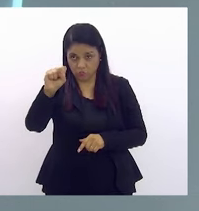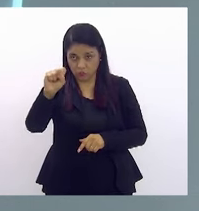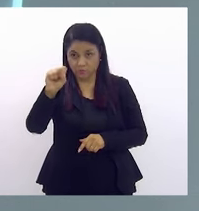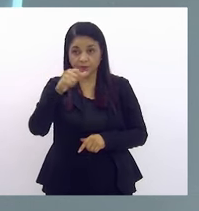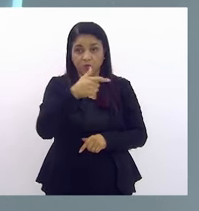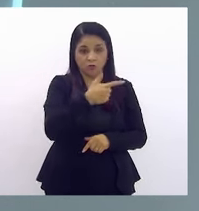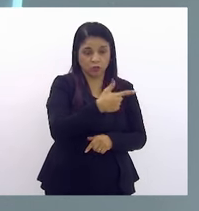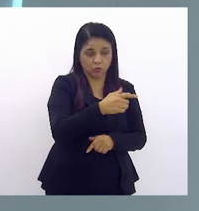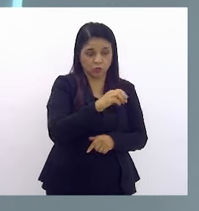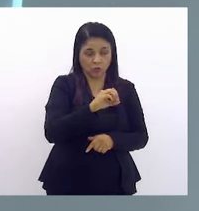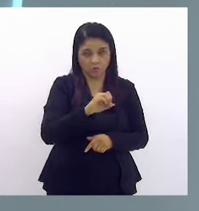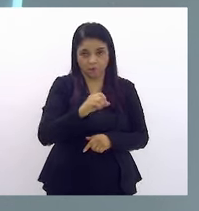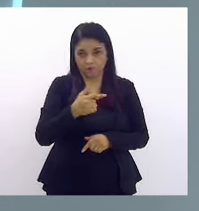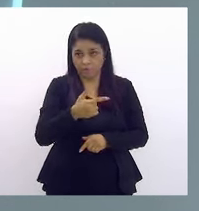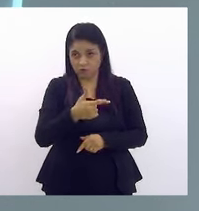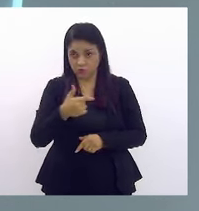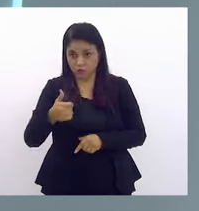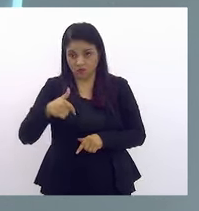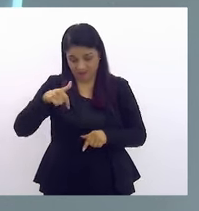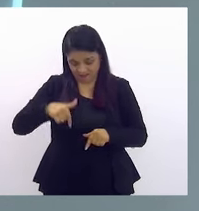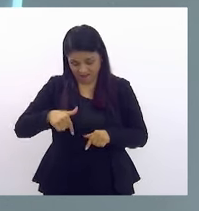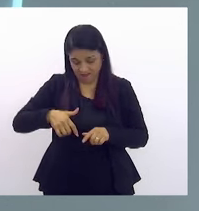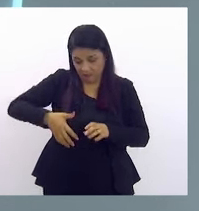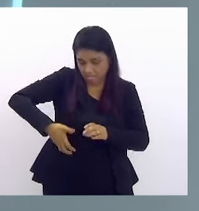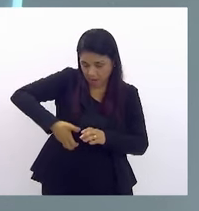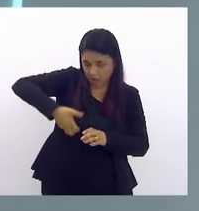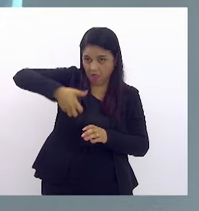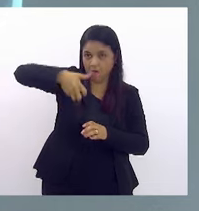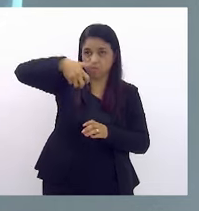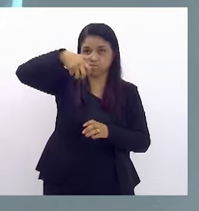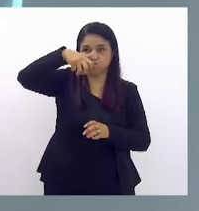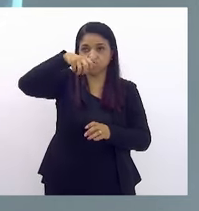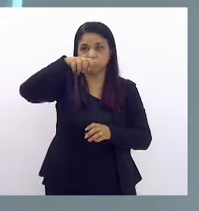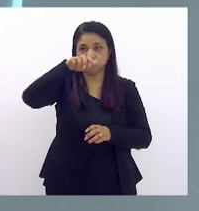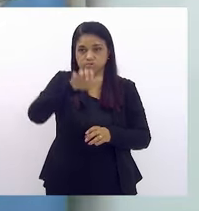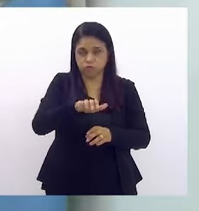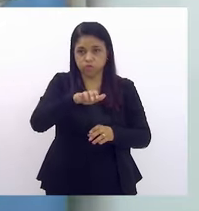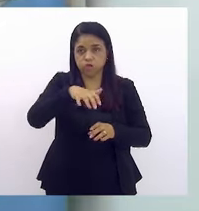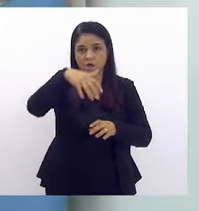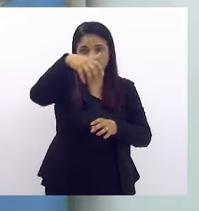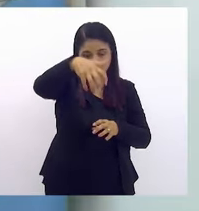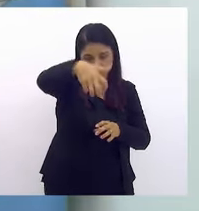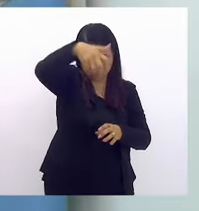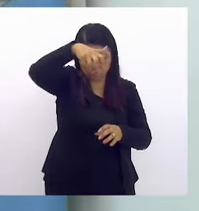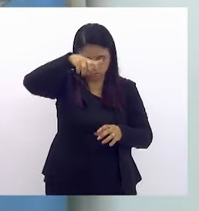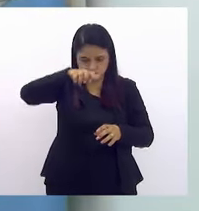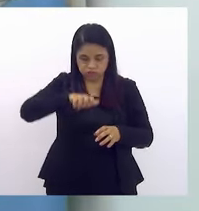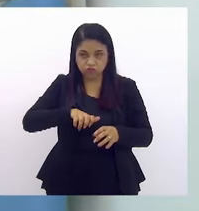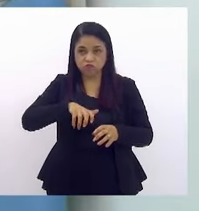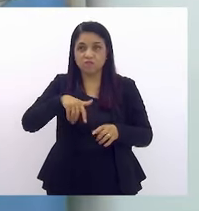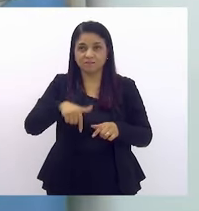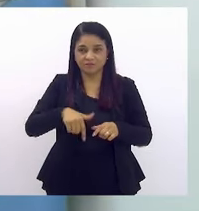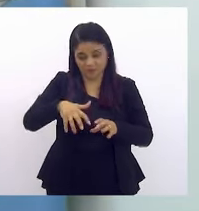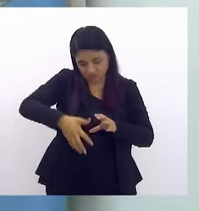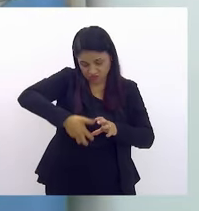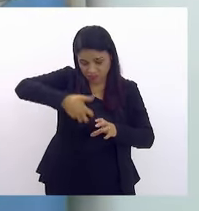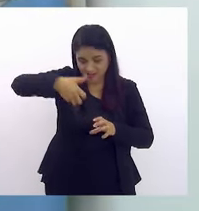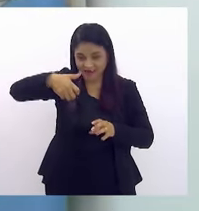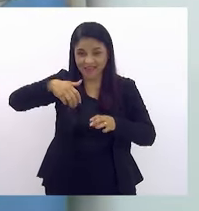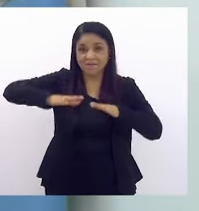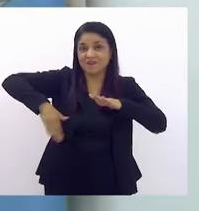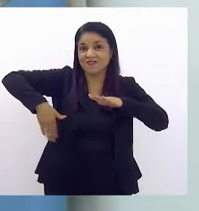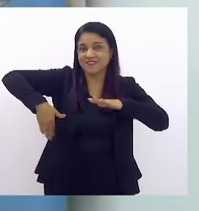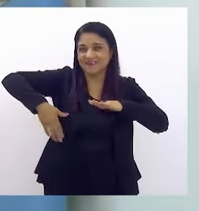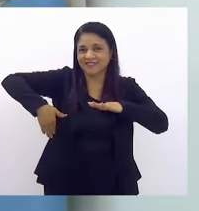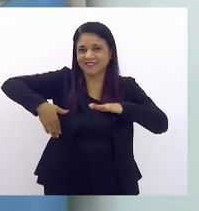que está sendo retirada toda a areia do mar para enfeitar as praias lacustres de